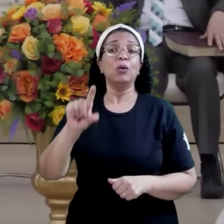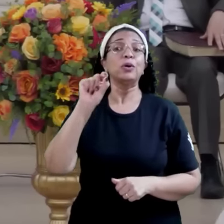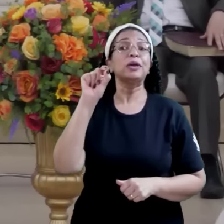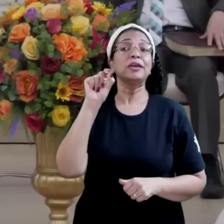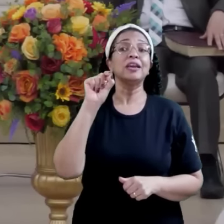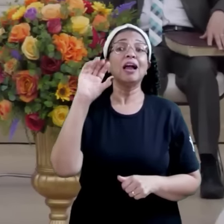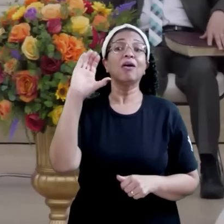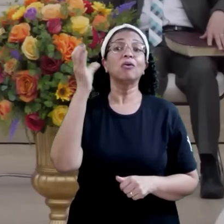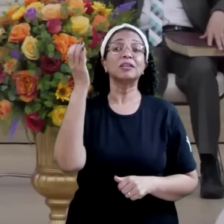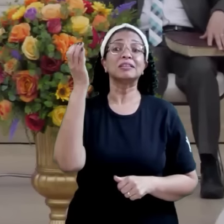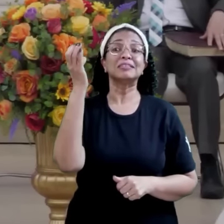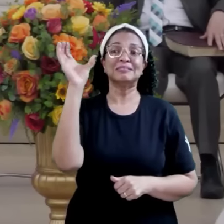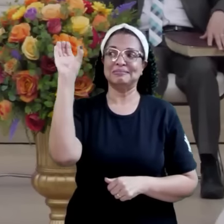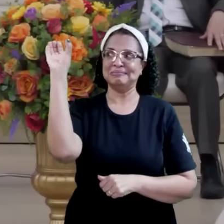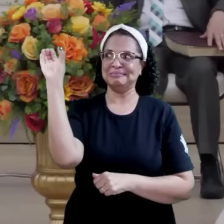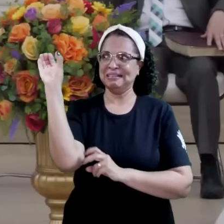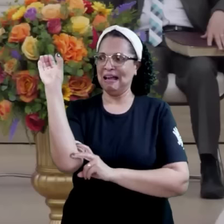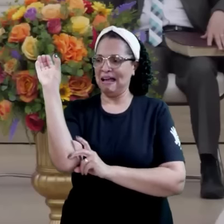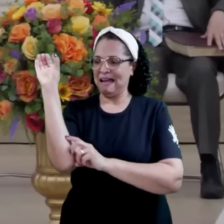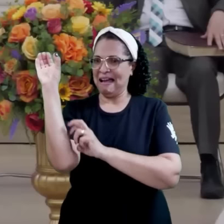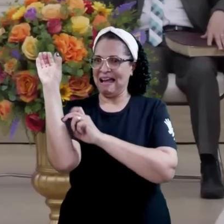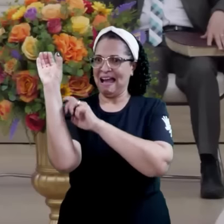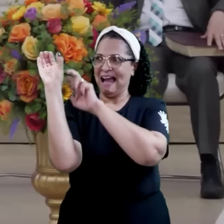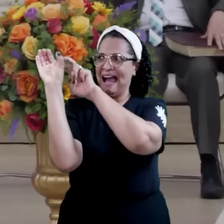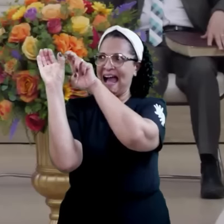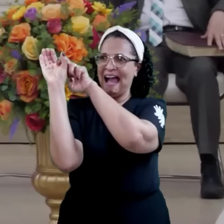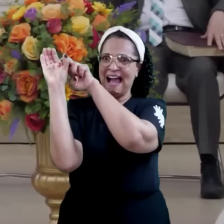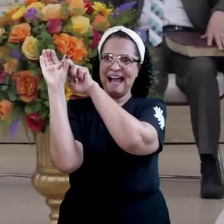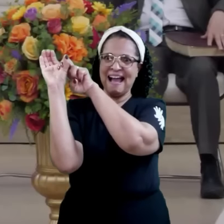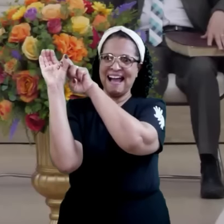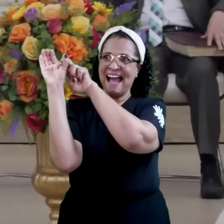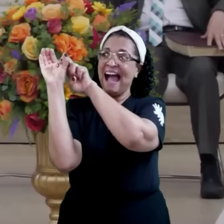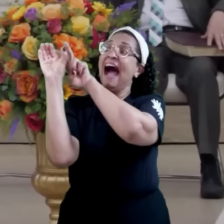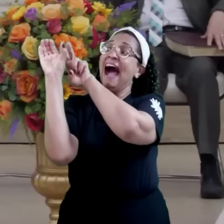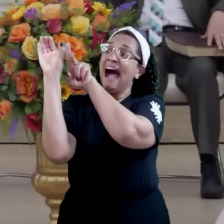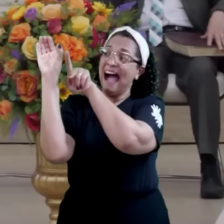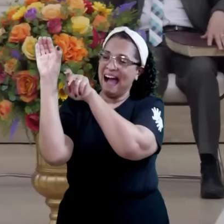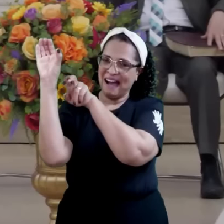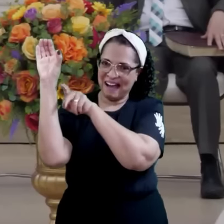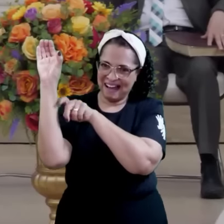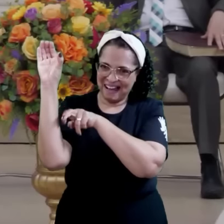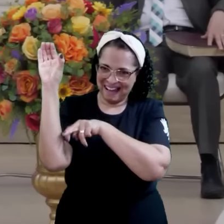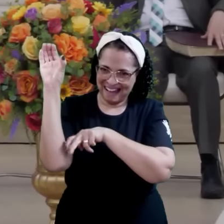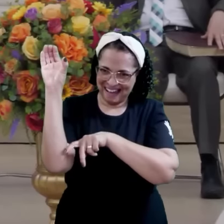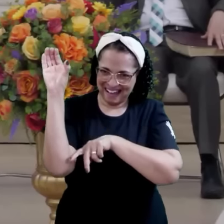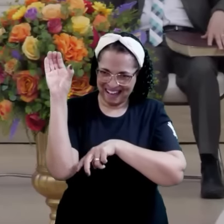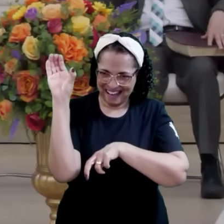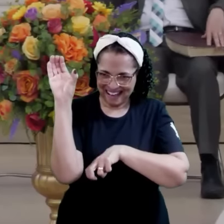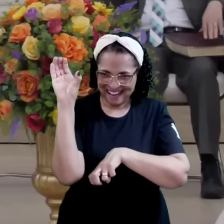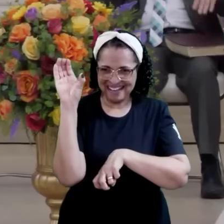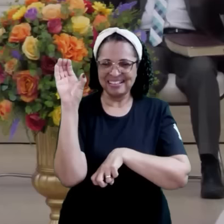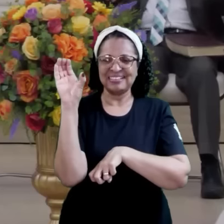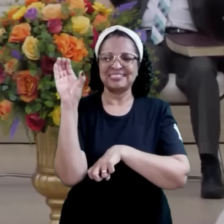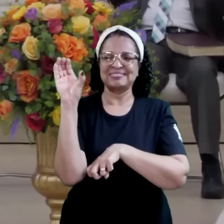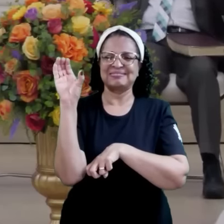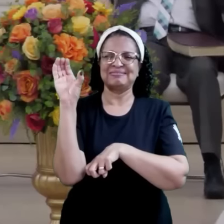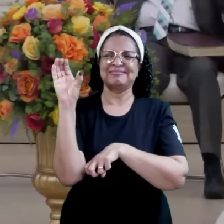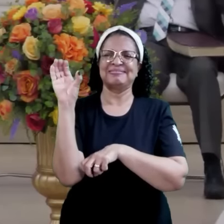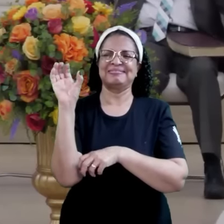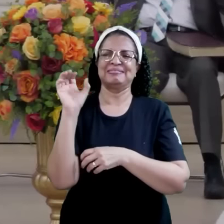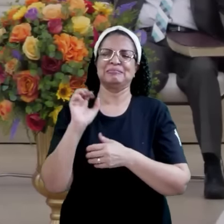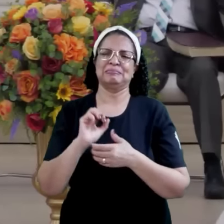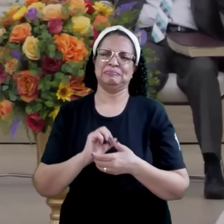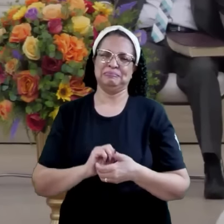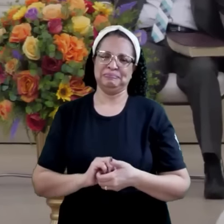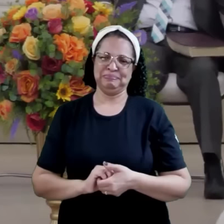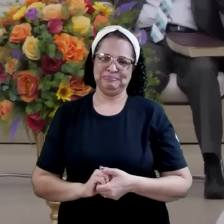recebeu Jesus com júbilo porque tem gente que não irmãos Eu não quero entrar nesse tópico porque eu queria ia chegar